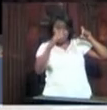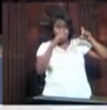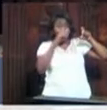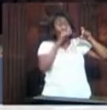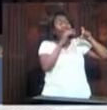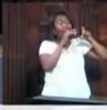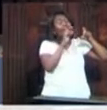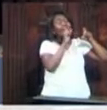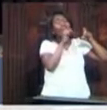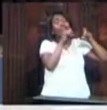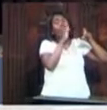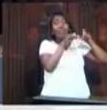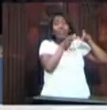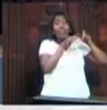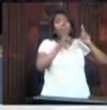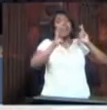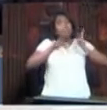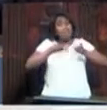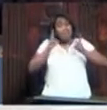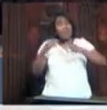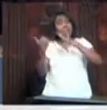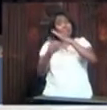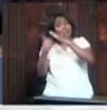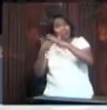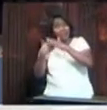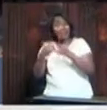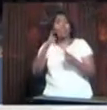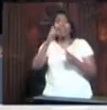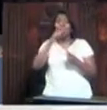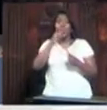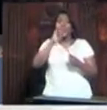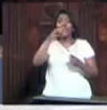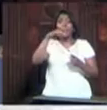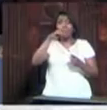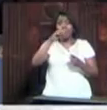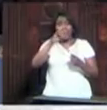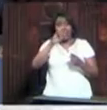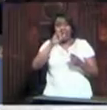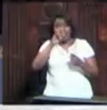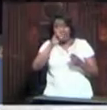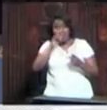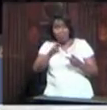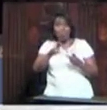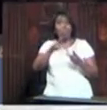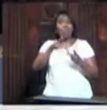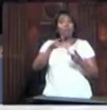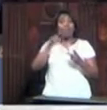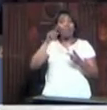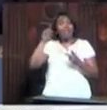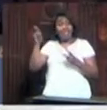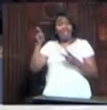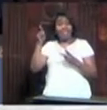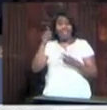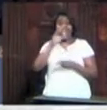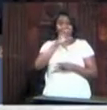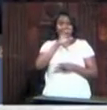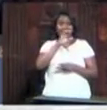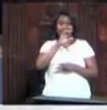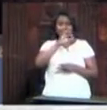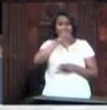mesmas empresas, Águas do Imperador, Águas do Juturnaíba, lá em Campos, aqui